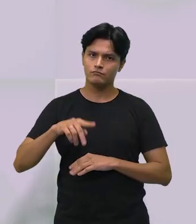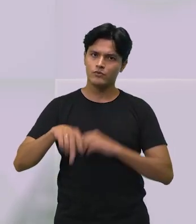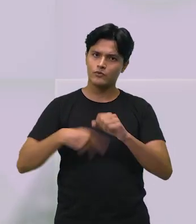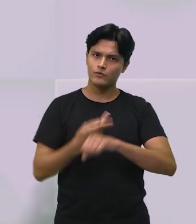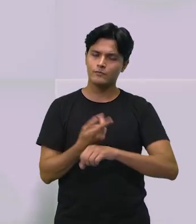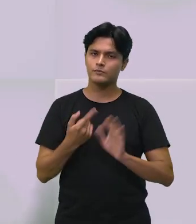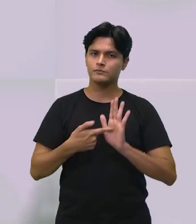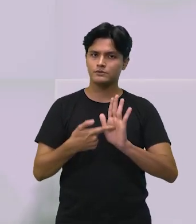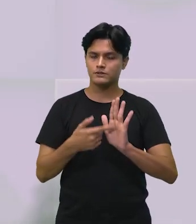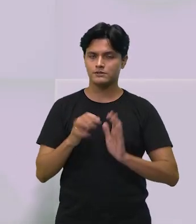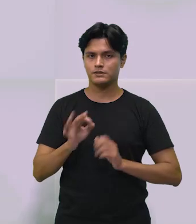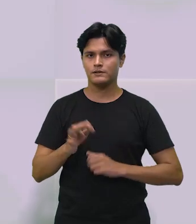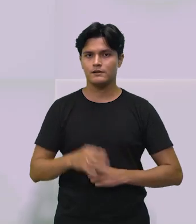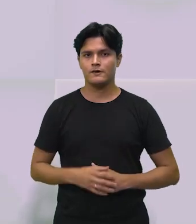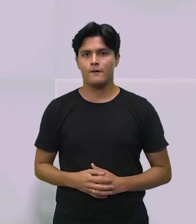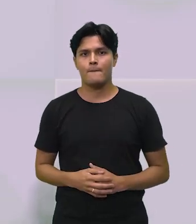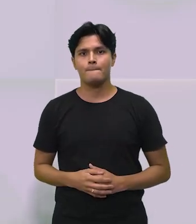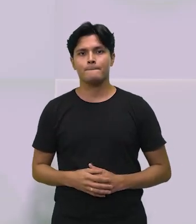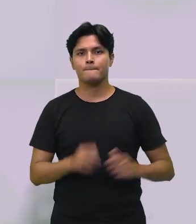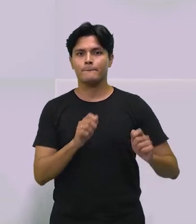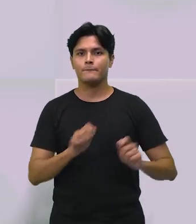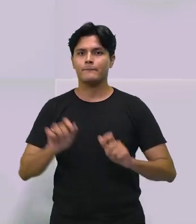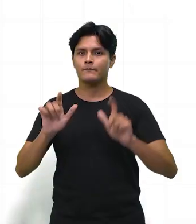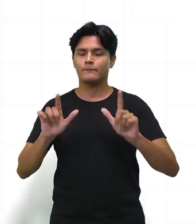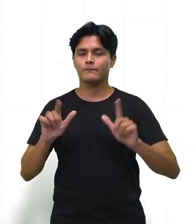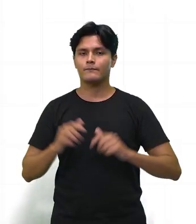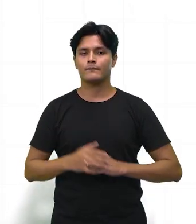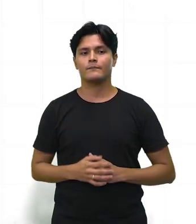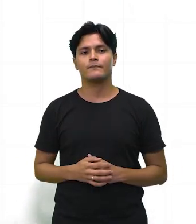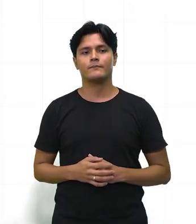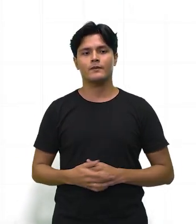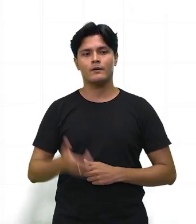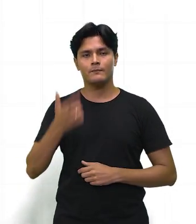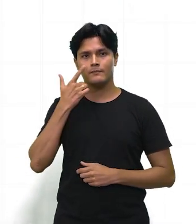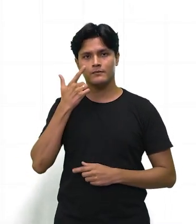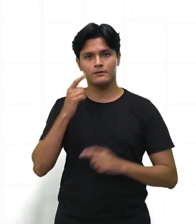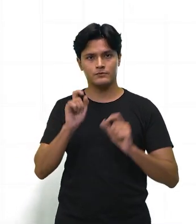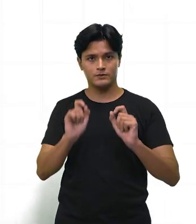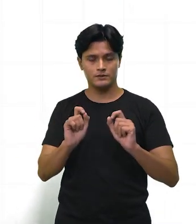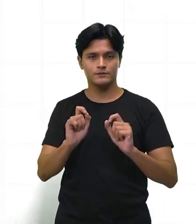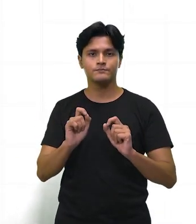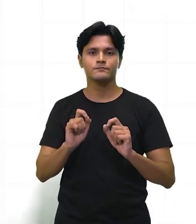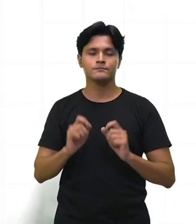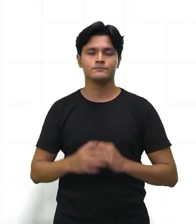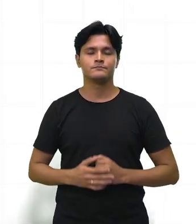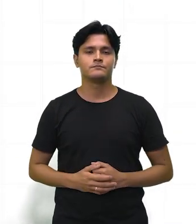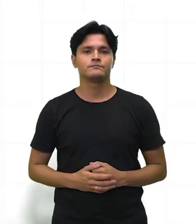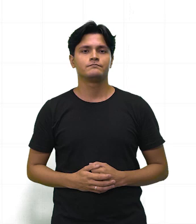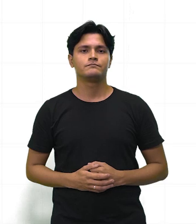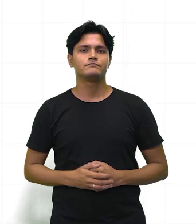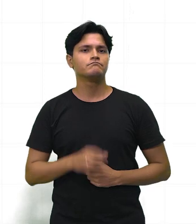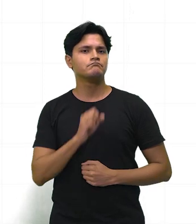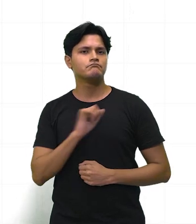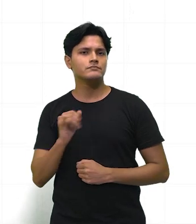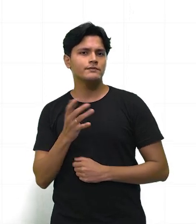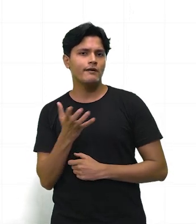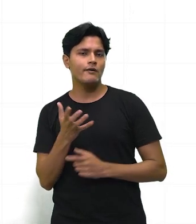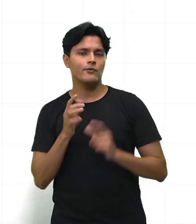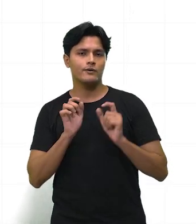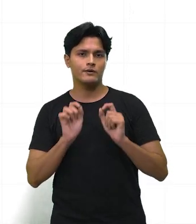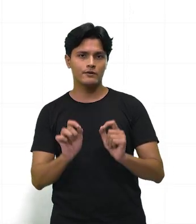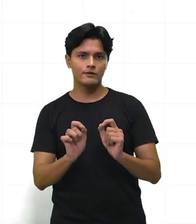vocês como isso acontece. Vamos então à nossa cartela? Observe então aí que quando eu quero escrever